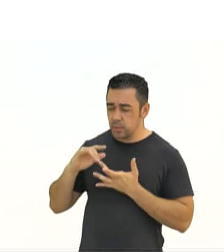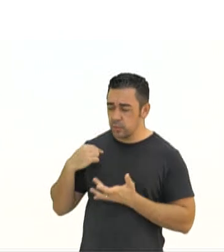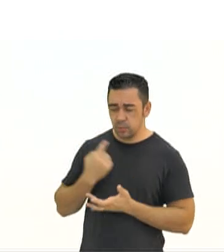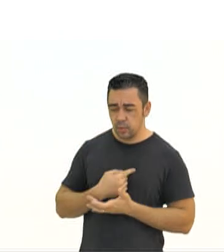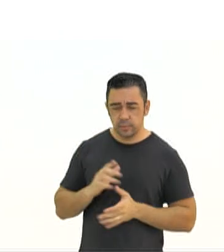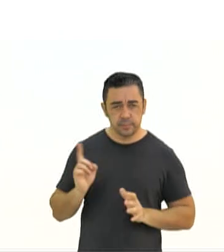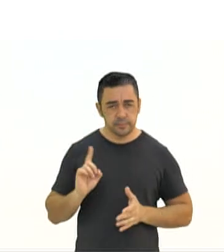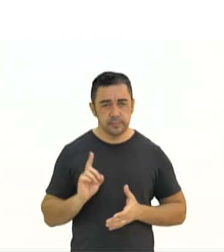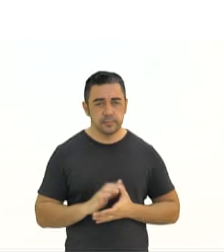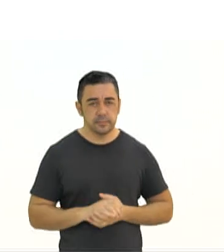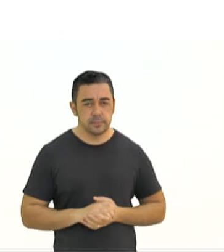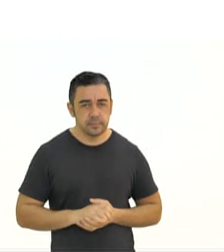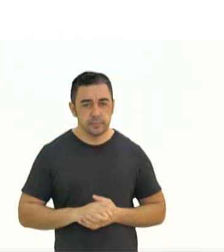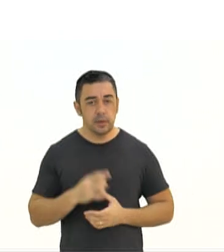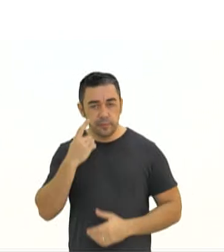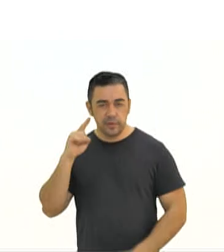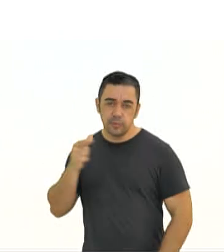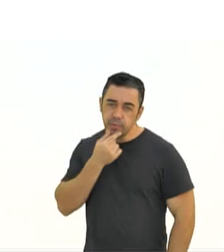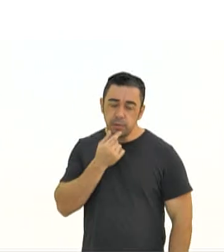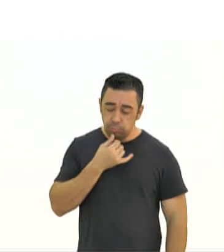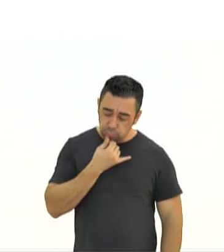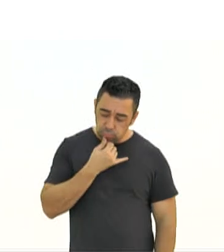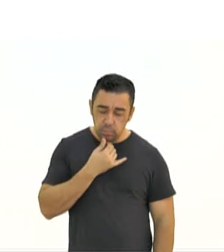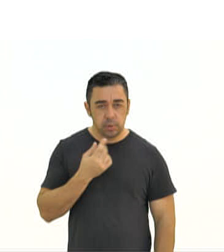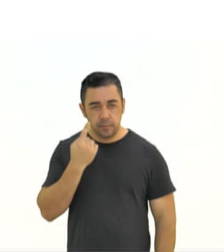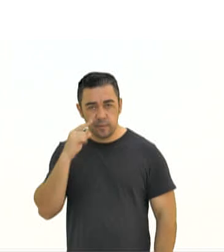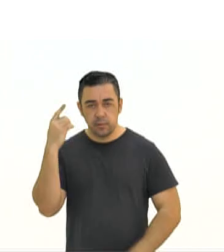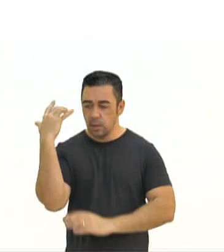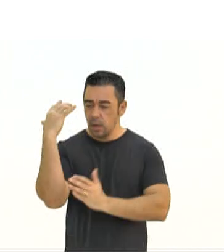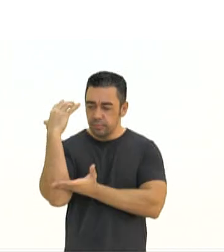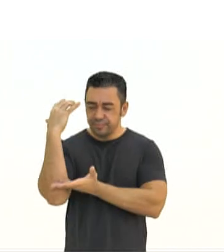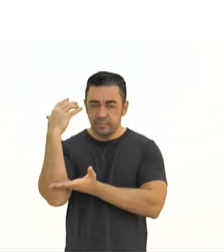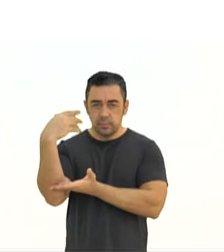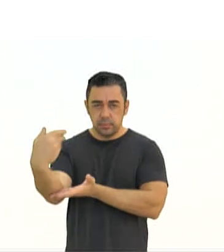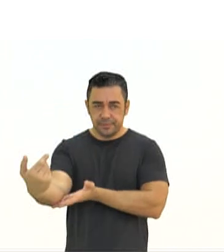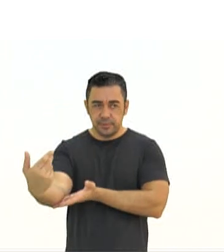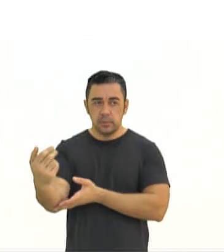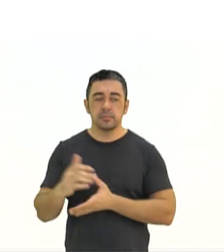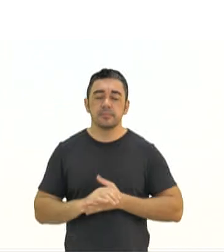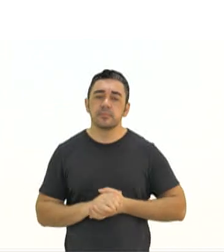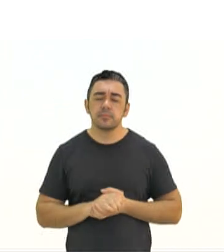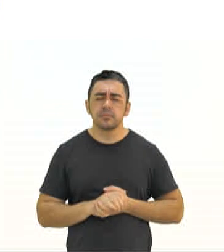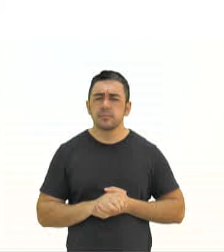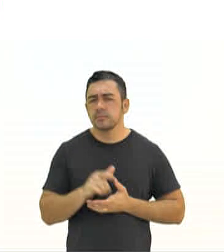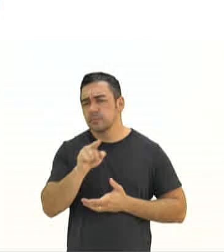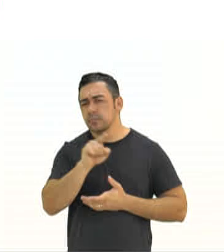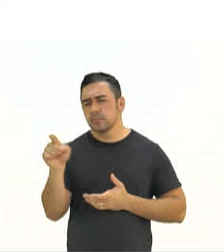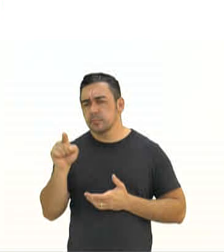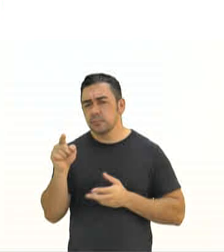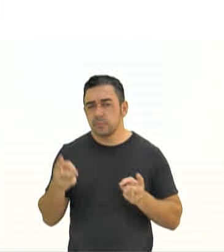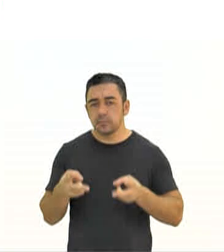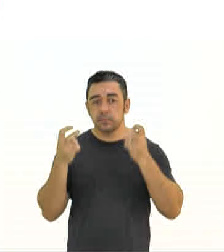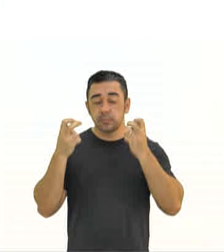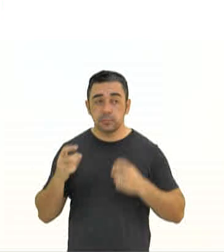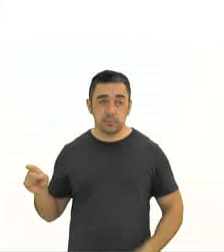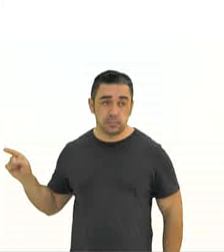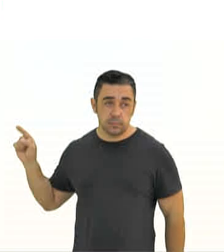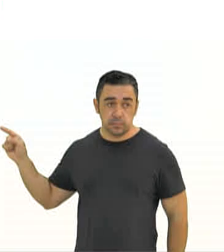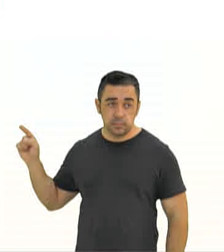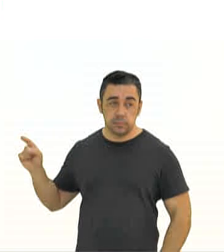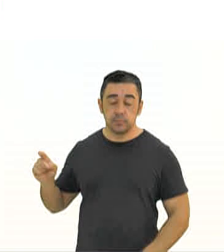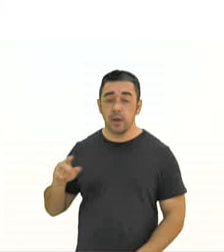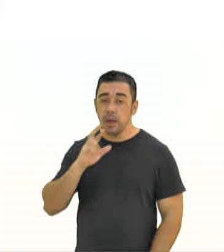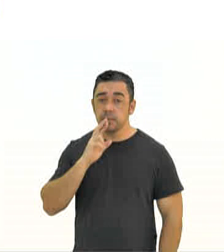conosco. Né? A cara de desoladinho, ele aqui olhando a árvore cortada. O que vocês devem fazer?